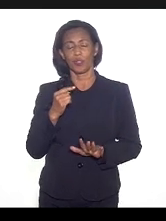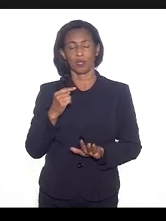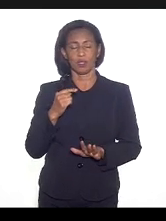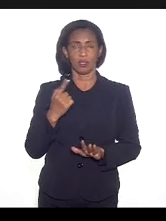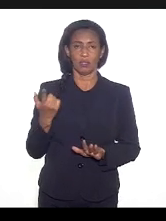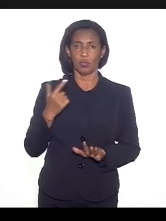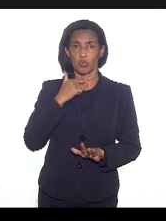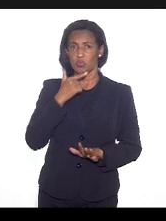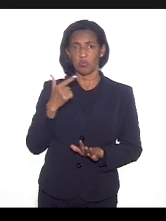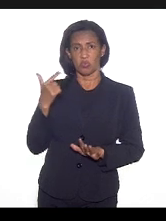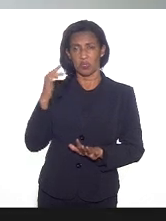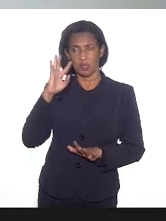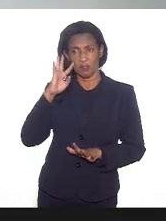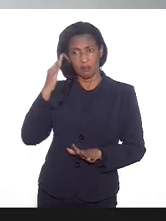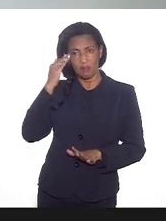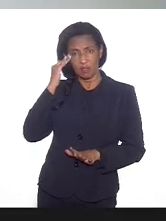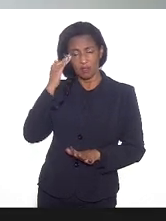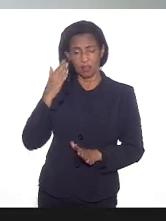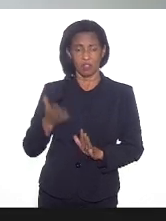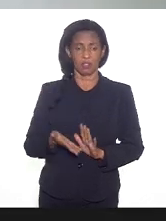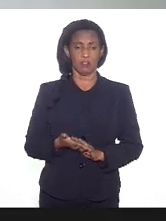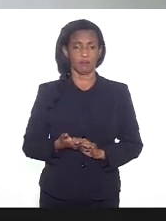sanar, que é de